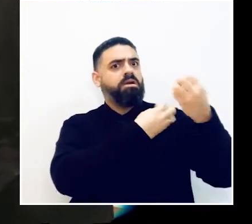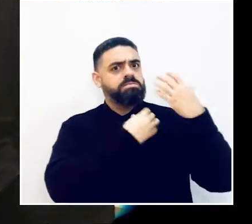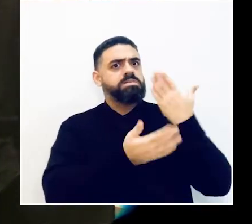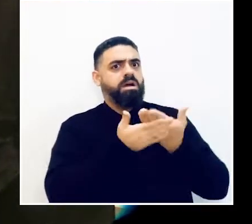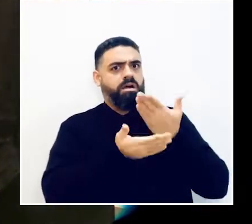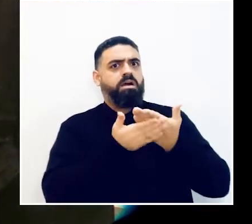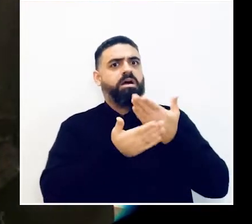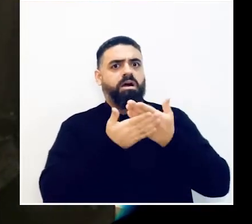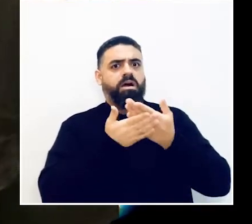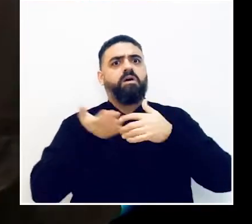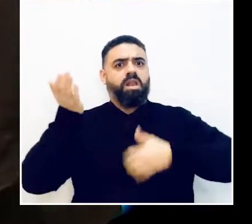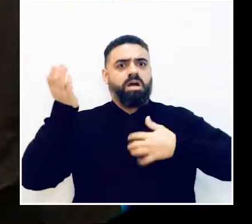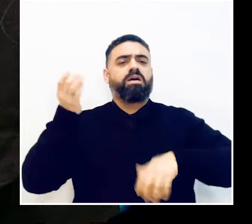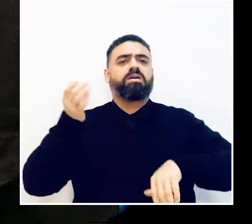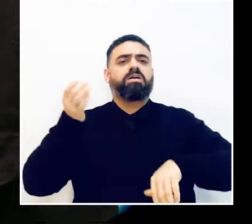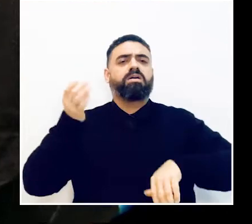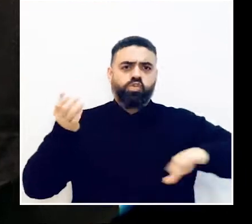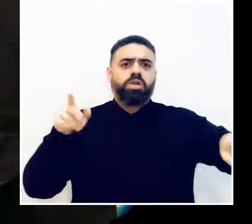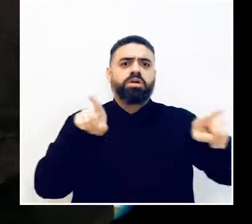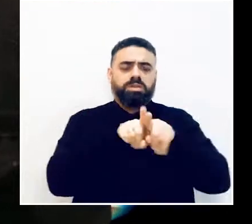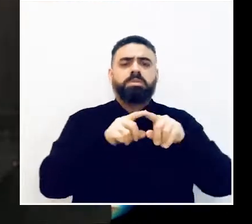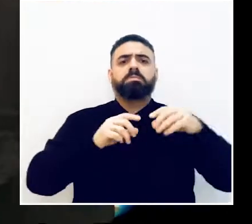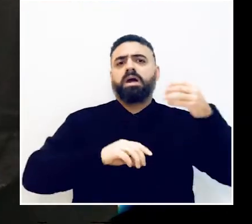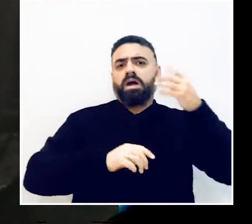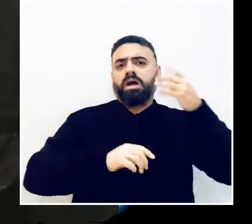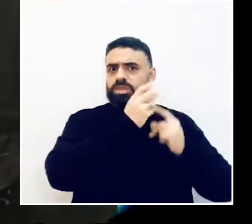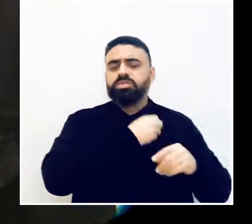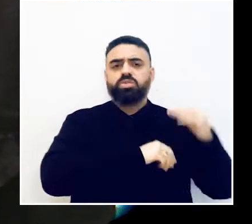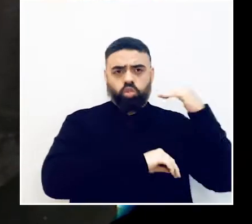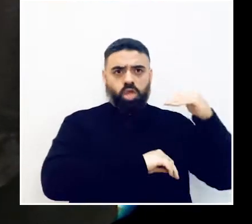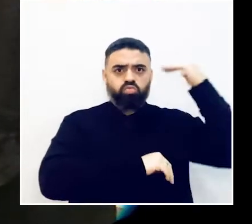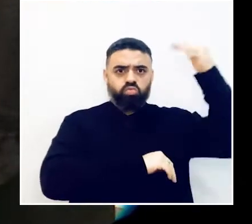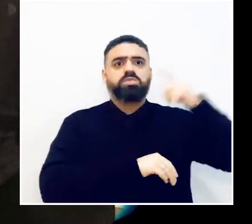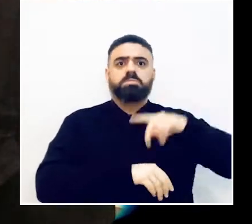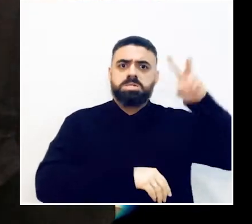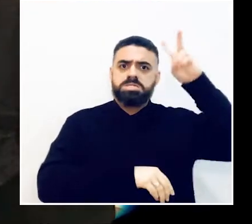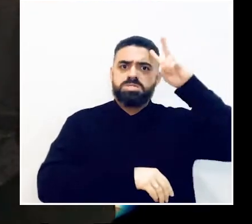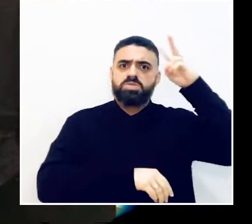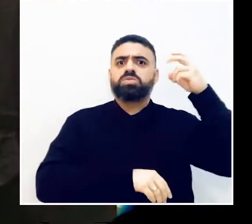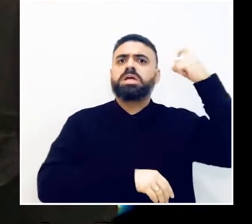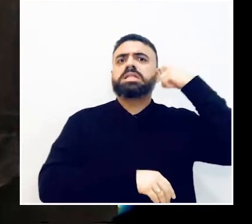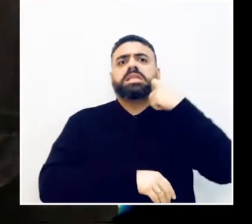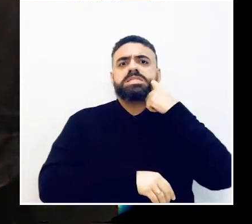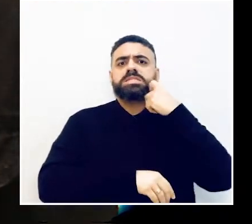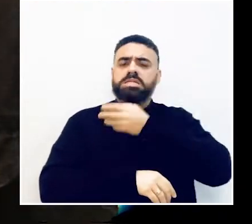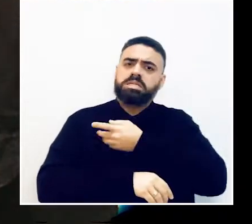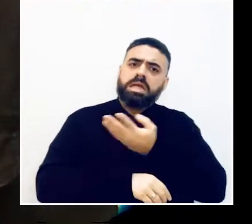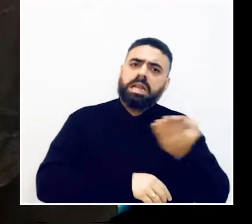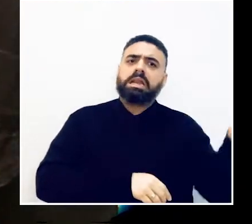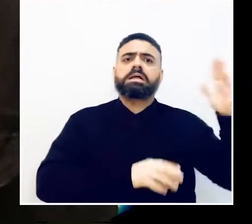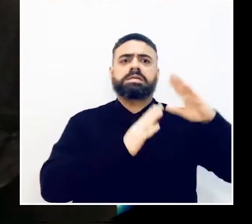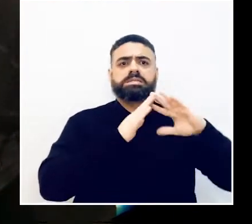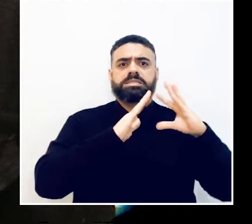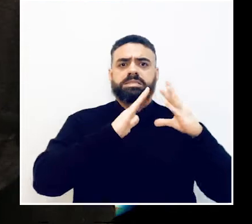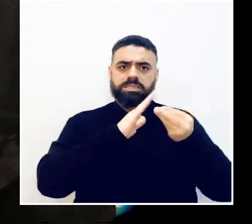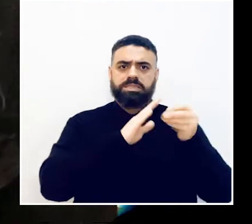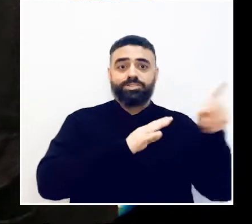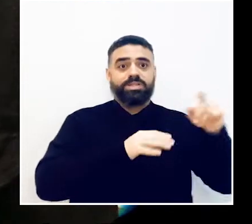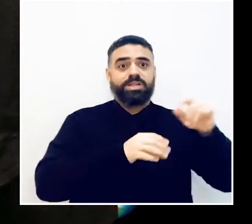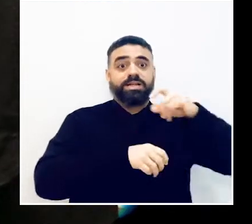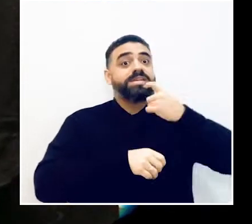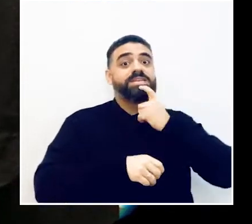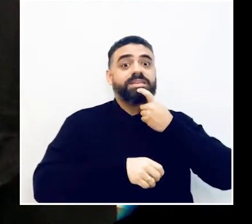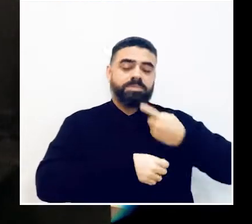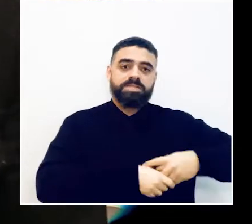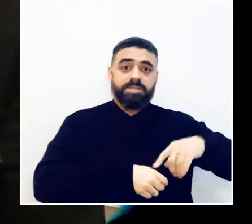aula de violão para grupos durante a semana ali na igreja, né? E isso possibilitou que um incentivo fosse